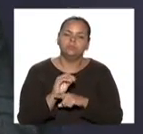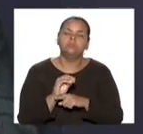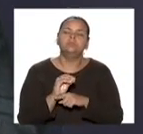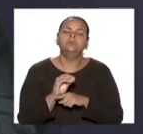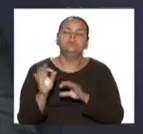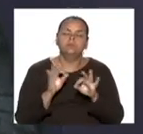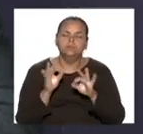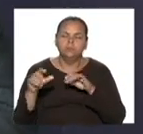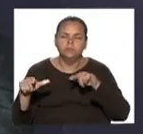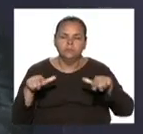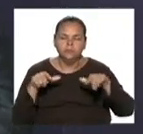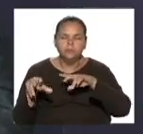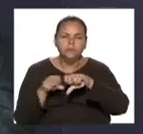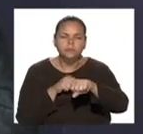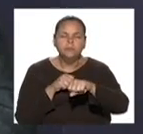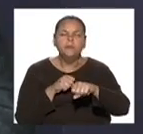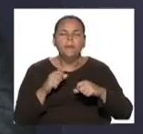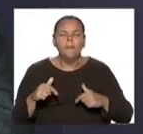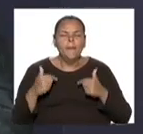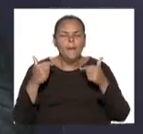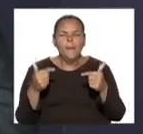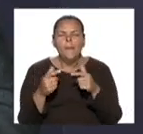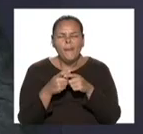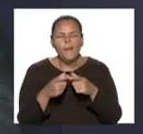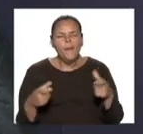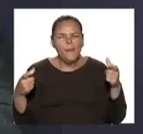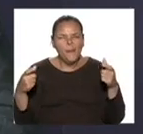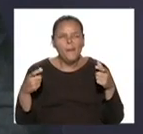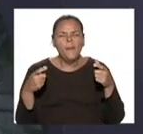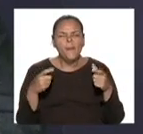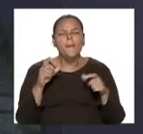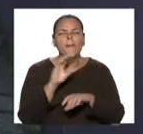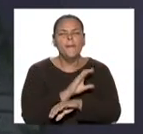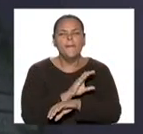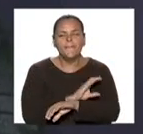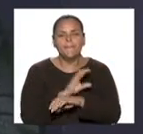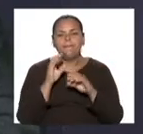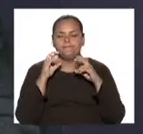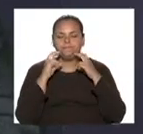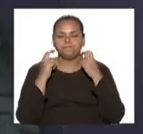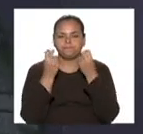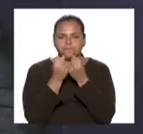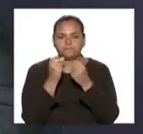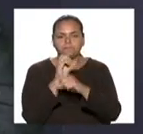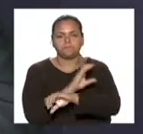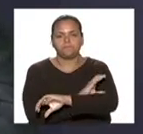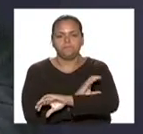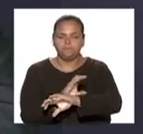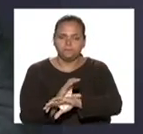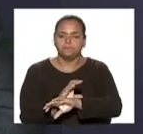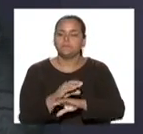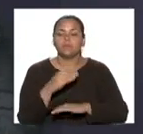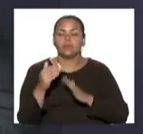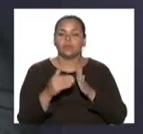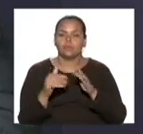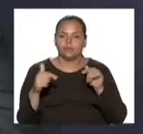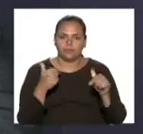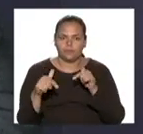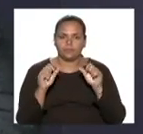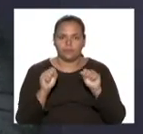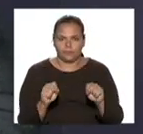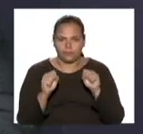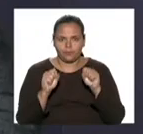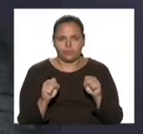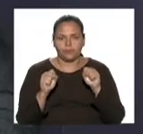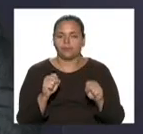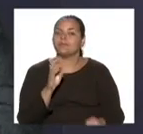do diploma, justamente para permitir uma atuação maior da Comissão de Cultura e de todos aqueles que lá trabalham, para